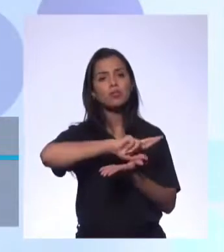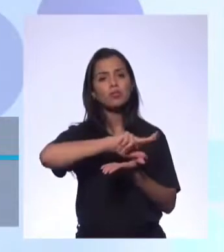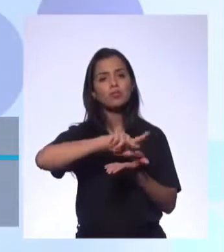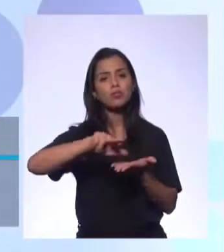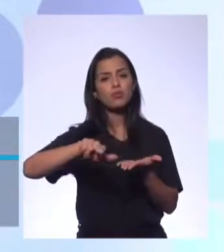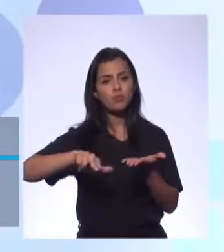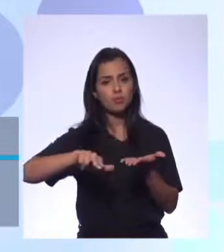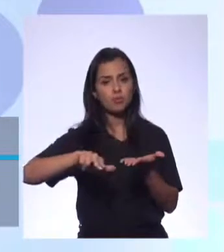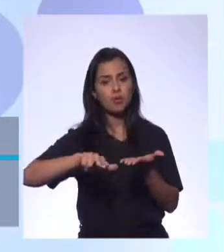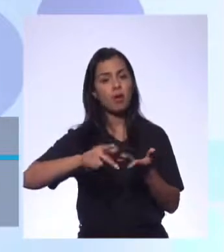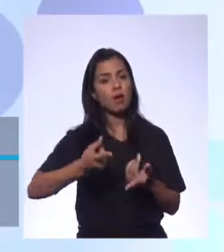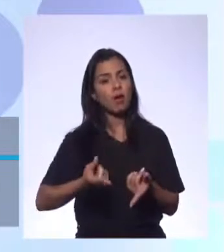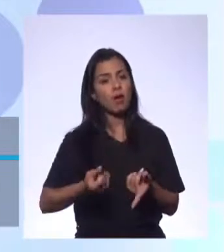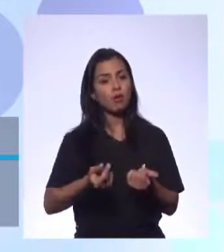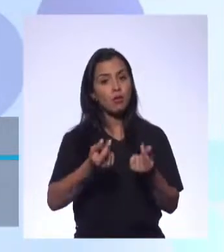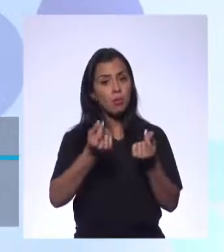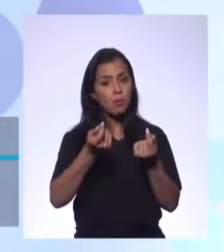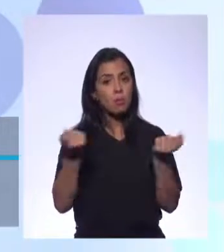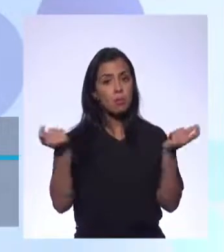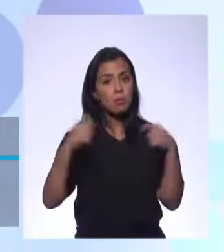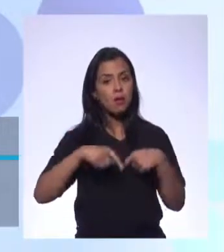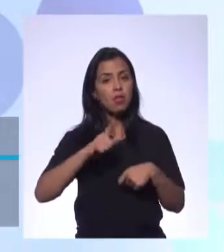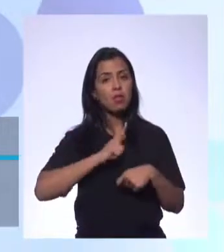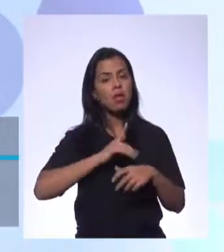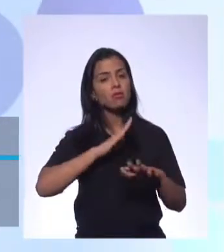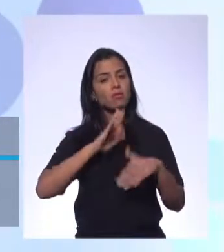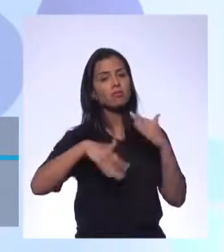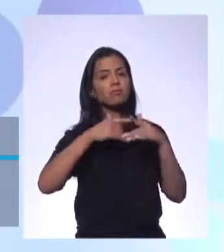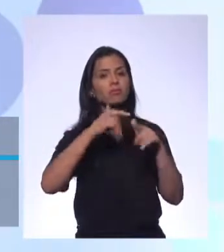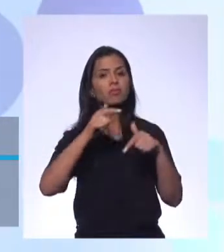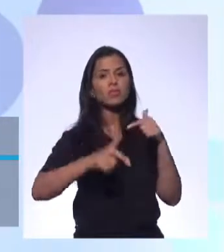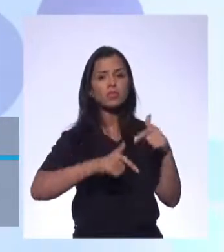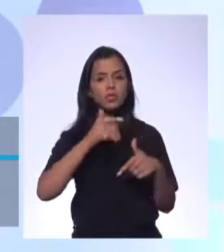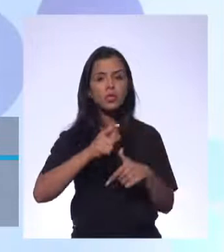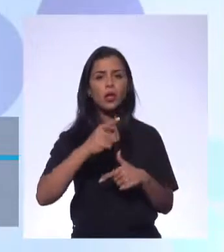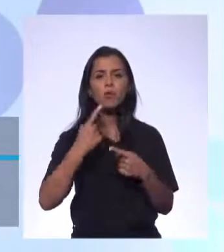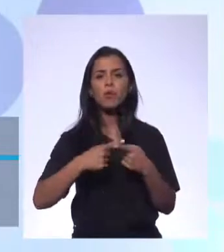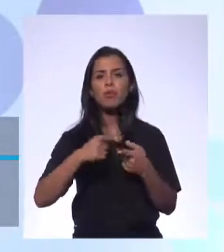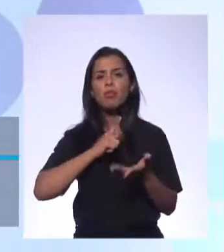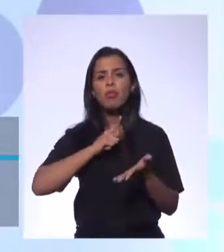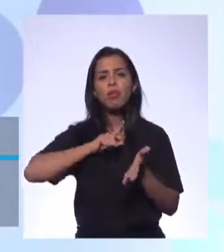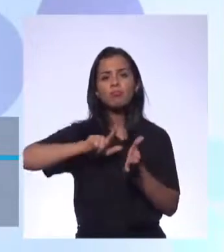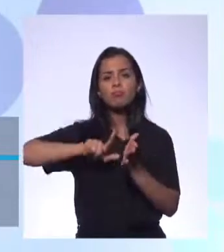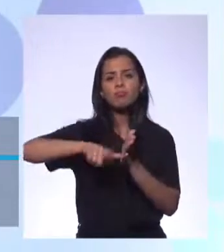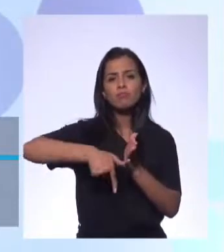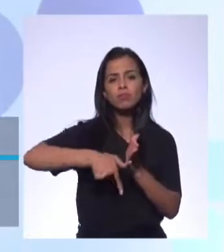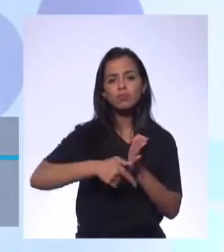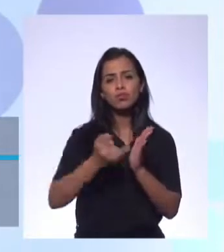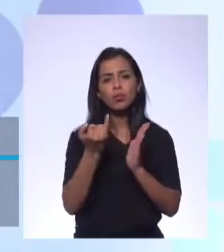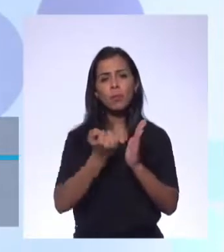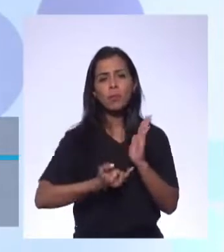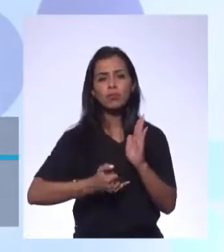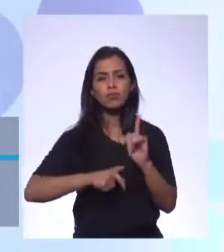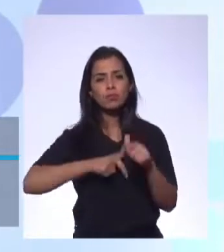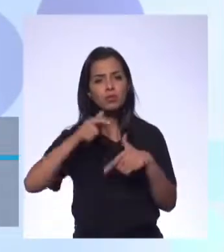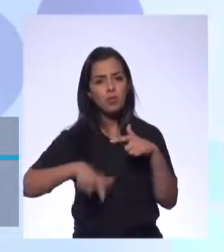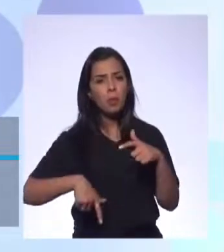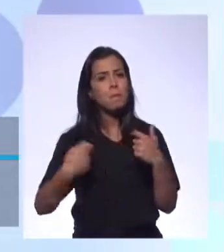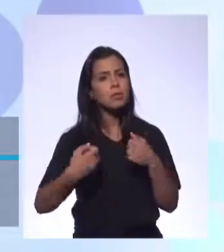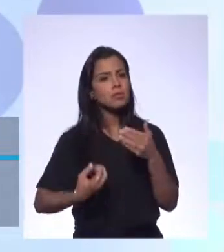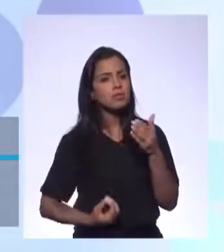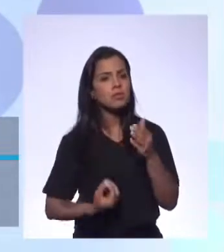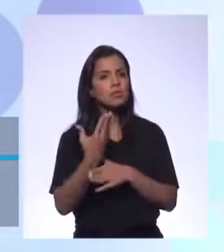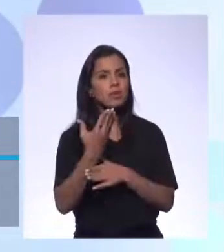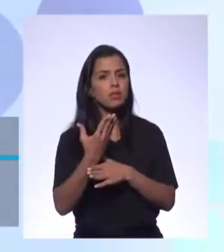a economia para gerar mais empregos, porque eles têm um déficit ali de postos de trabalho que precisam ser criados